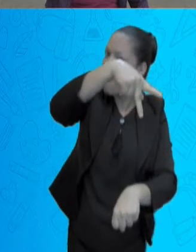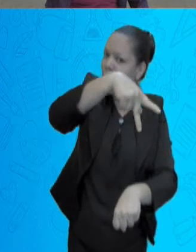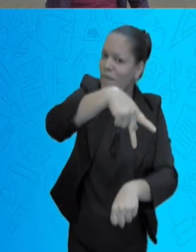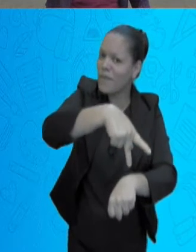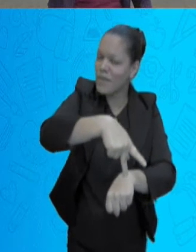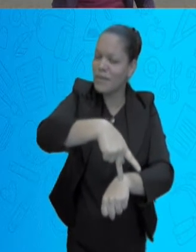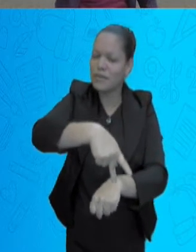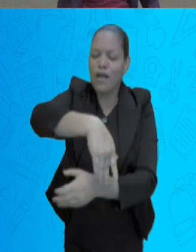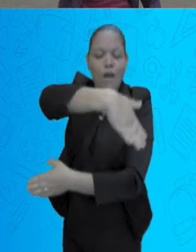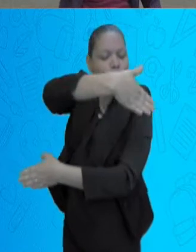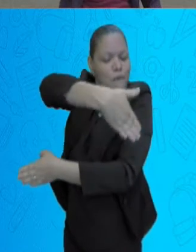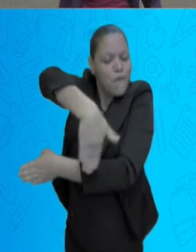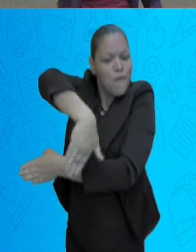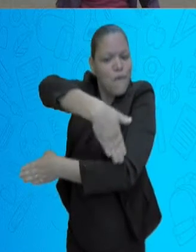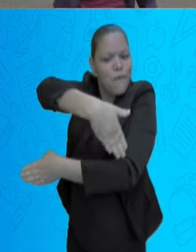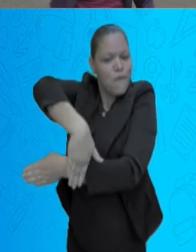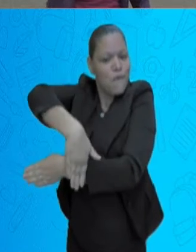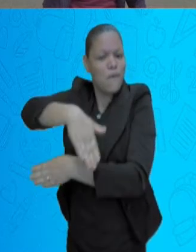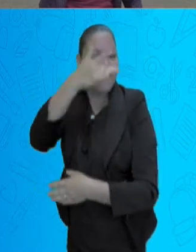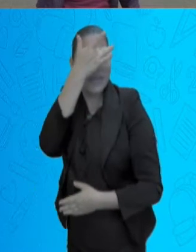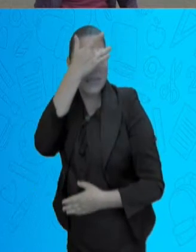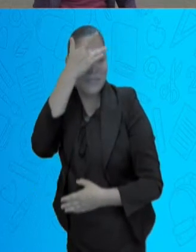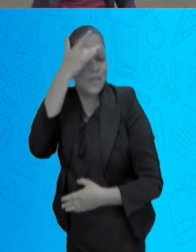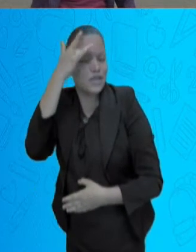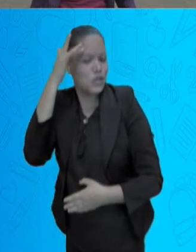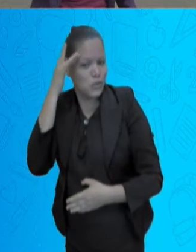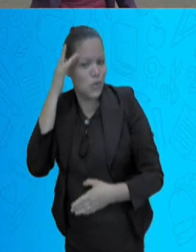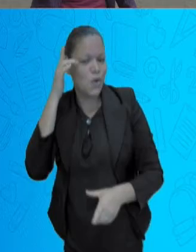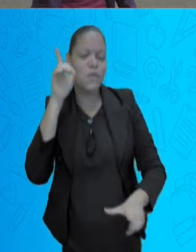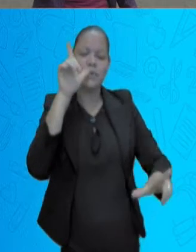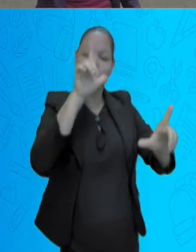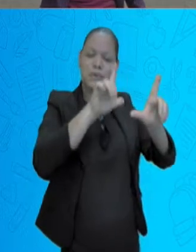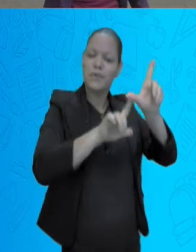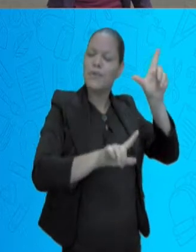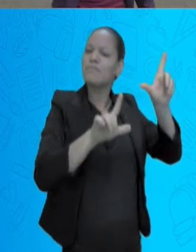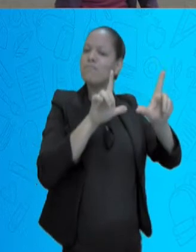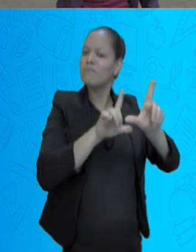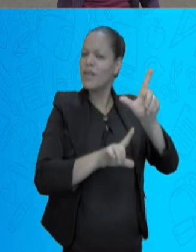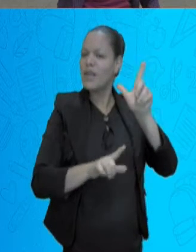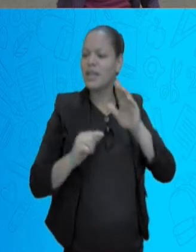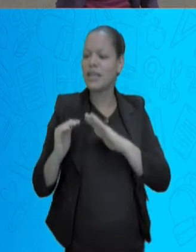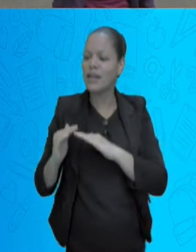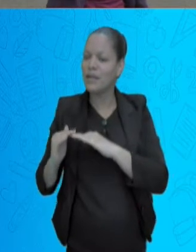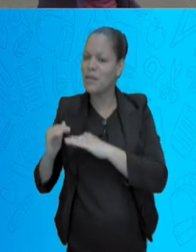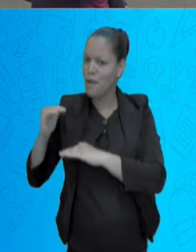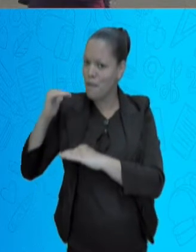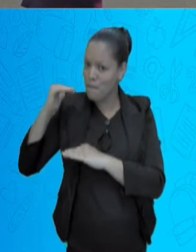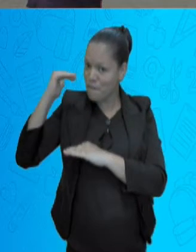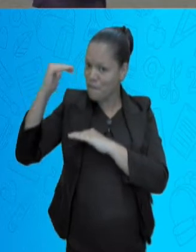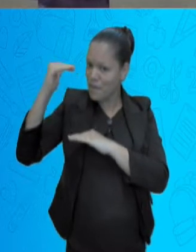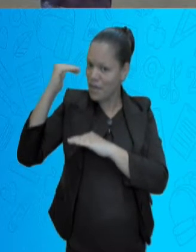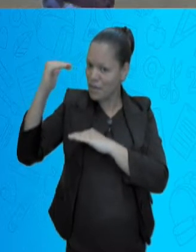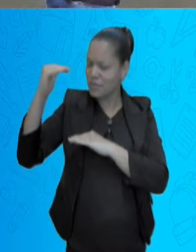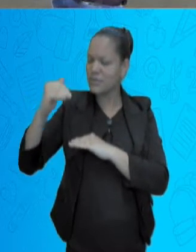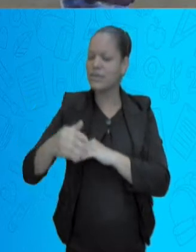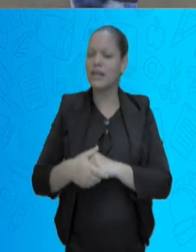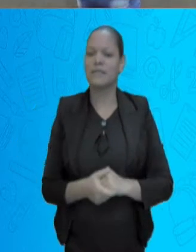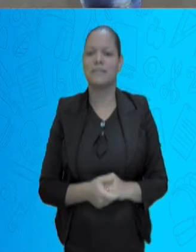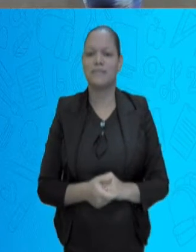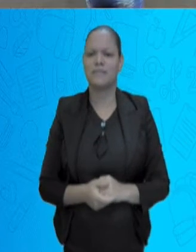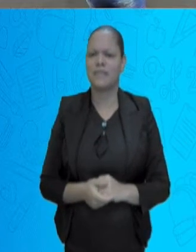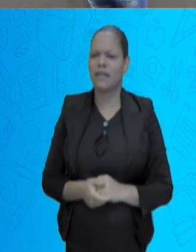com letra maiúscula. Vamos conferir se seguiu realmente a regra.